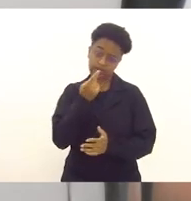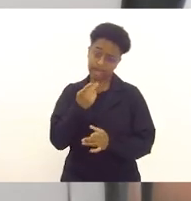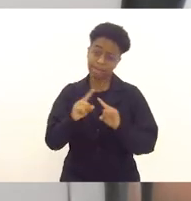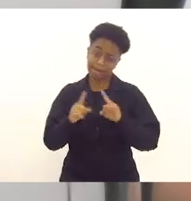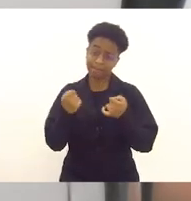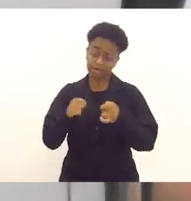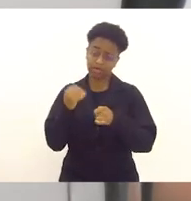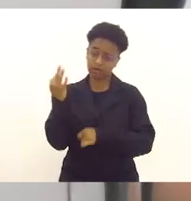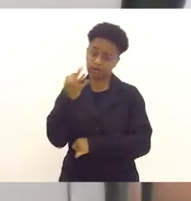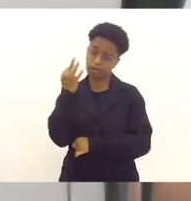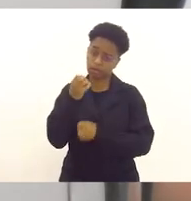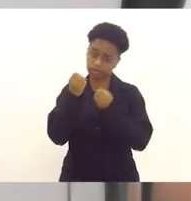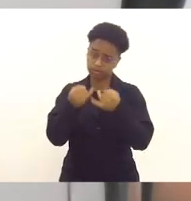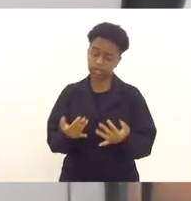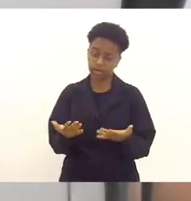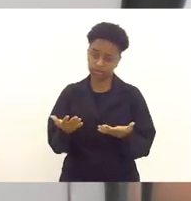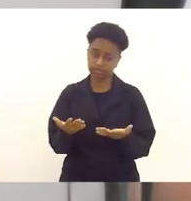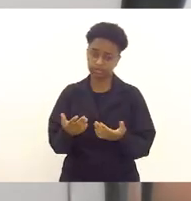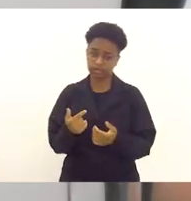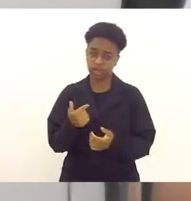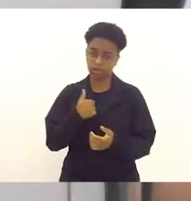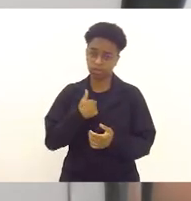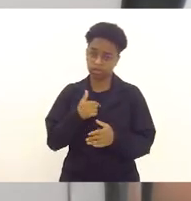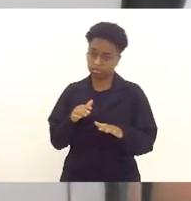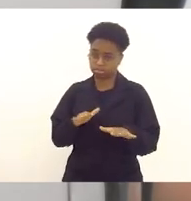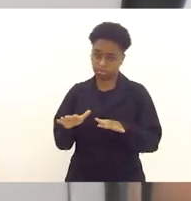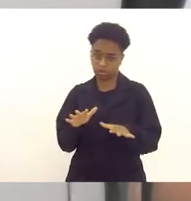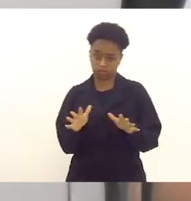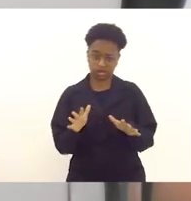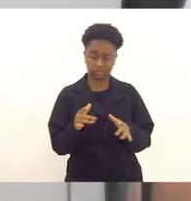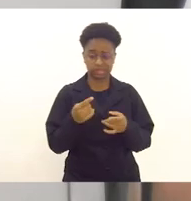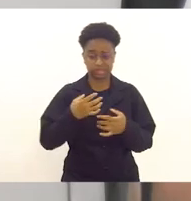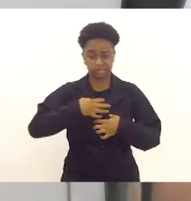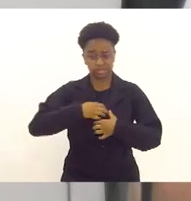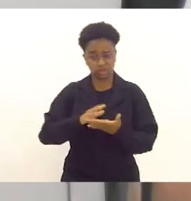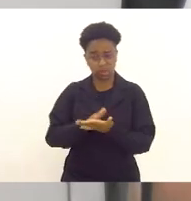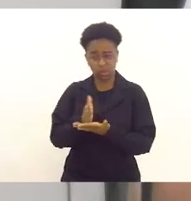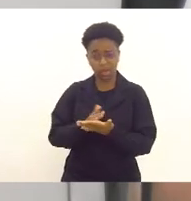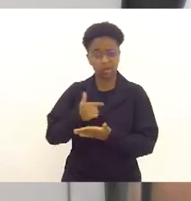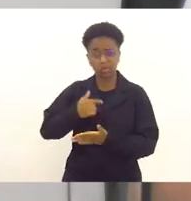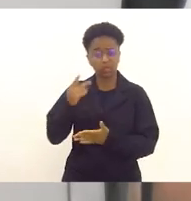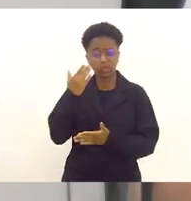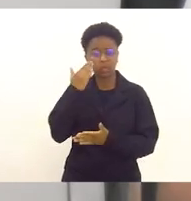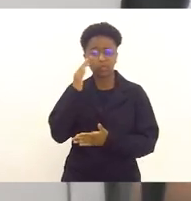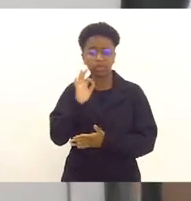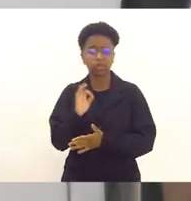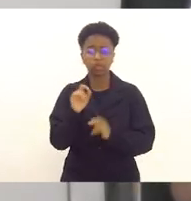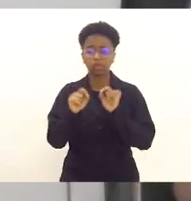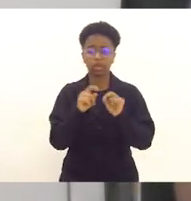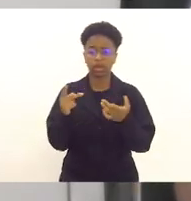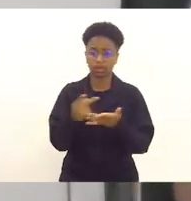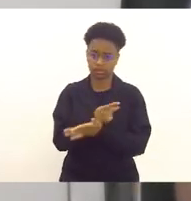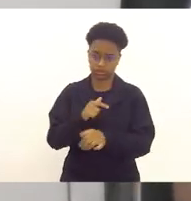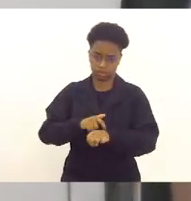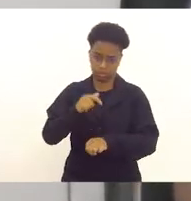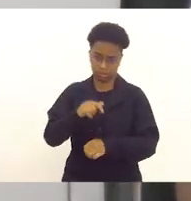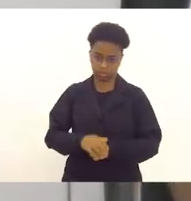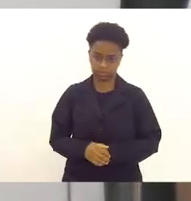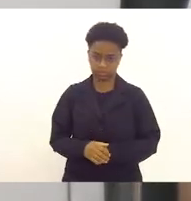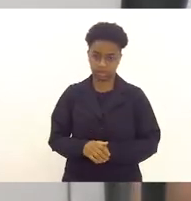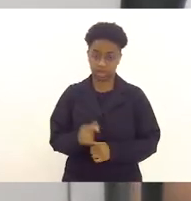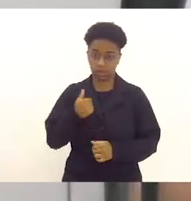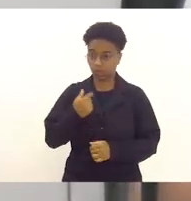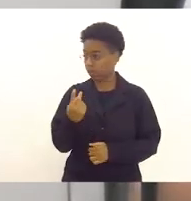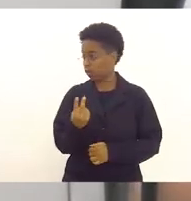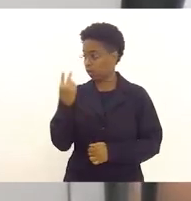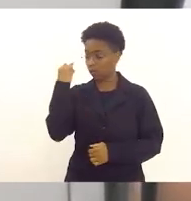para poder falar o que aconteceu naquela hora Eu me mexi porque eu estava incomodada eu não tava entendendo o que que tava acontecendo naquele momento quando eu olhei